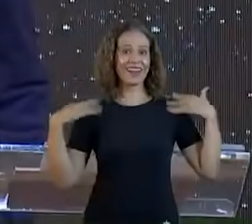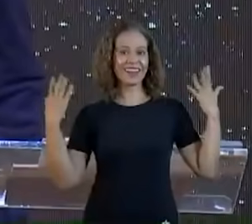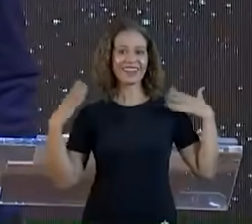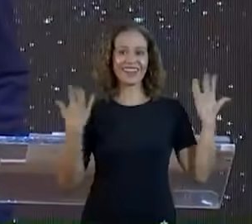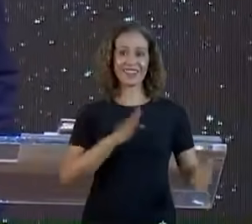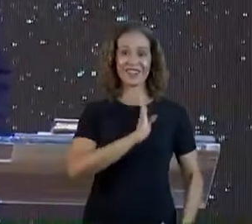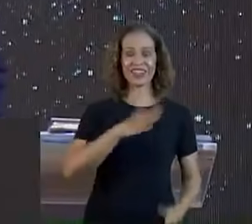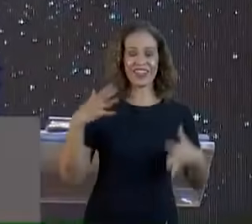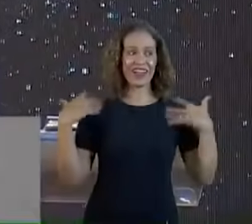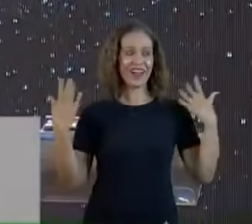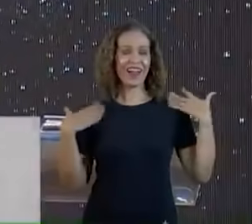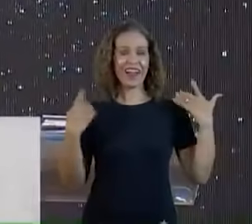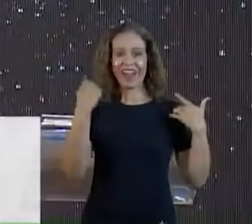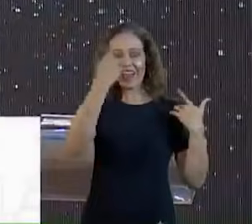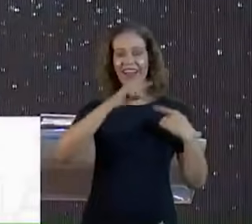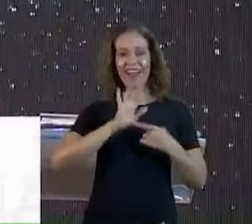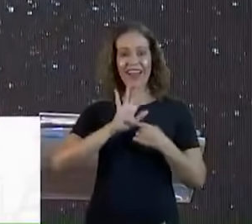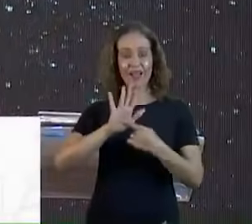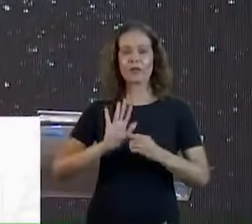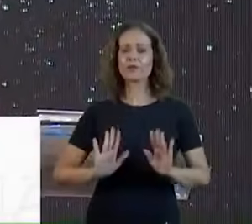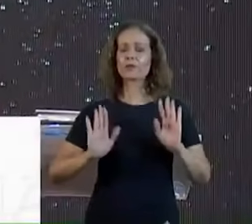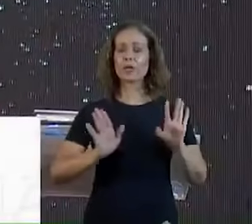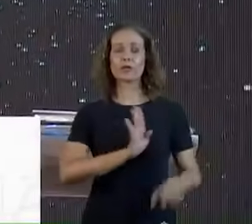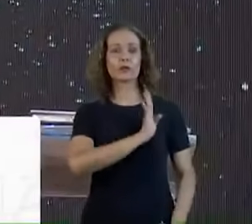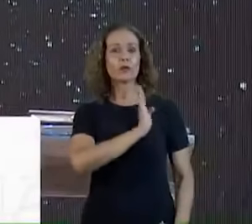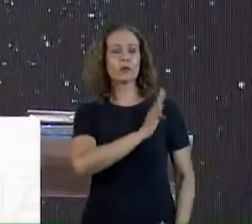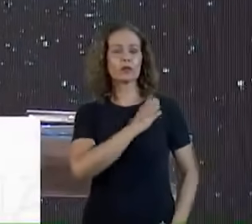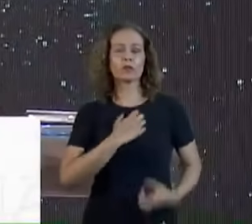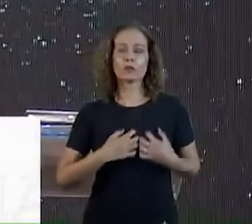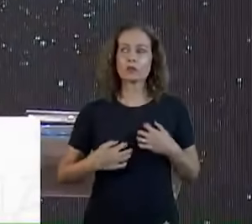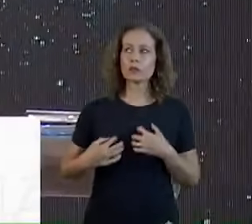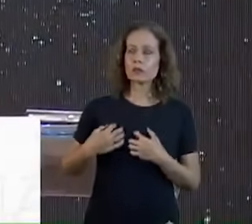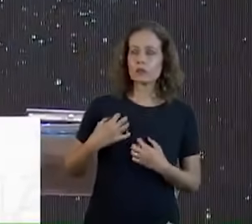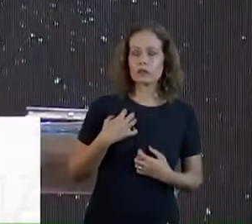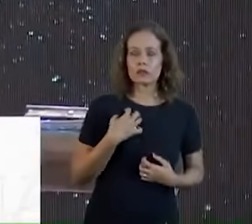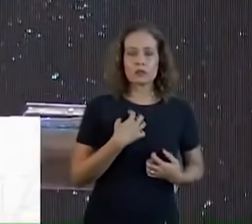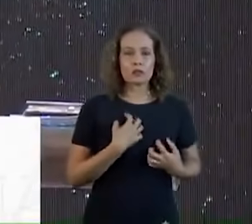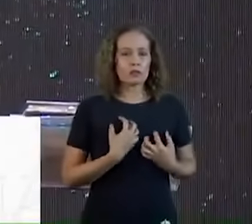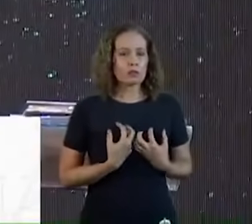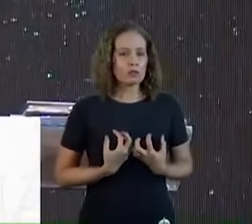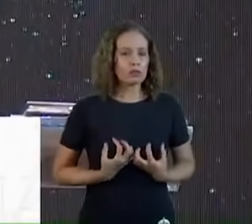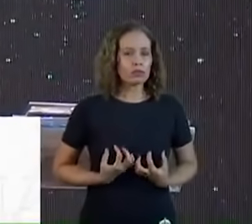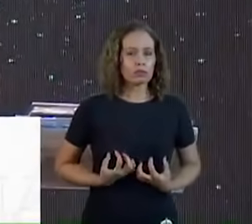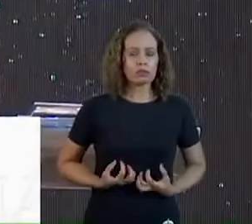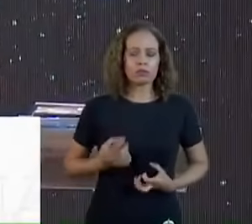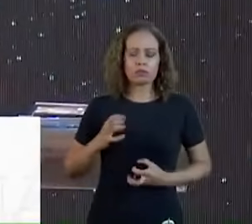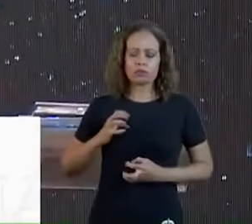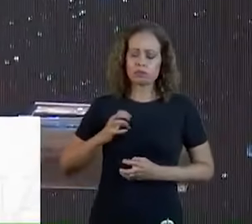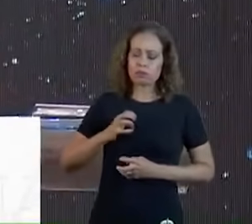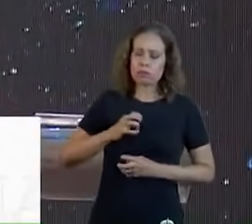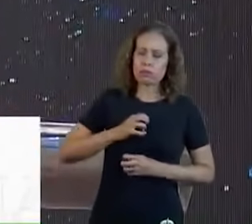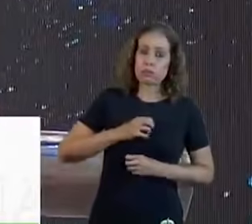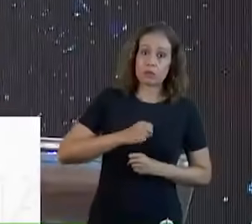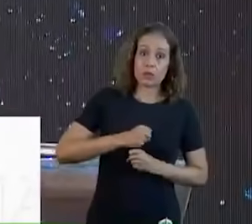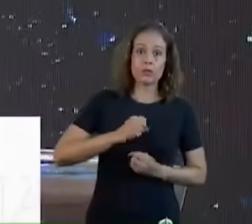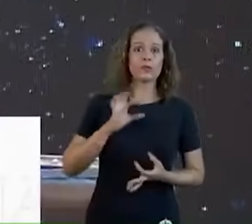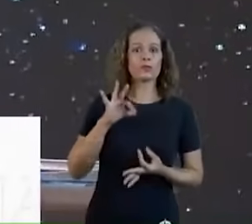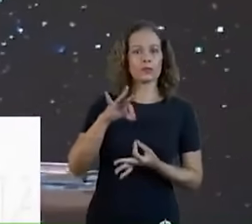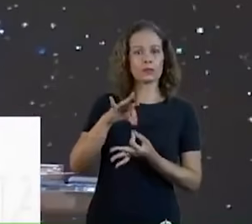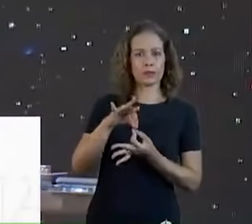no rosto, mas o coração angustiado oprime o